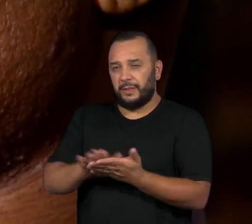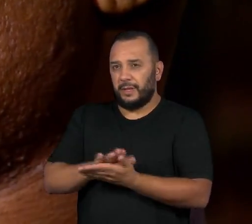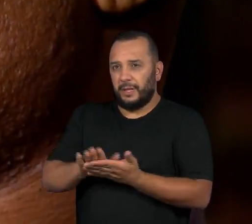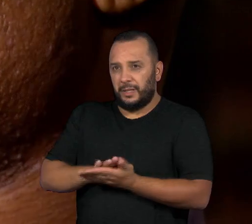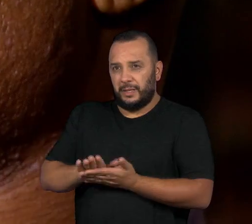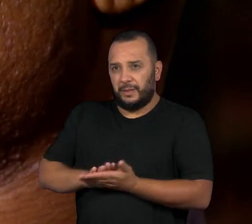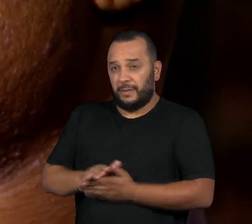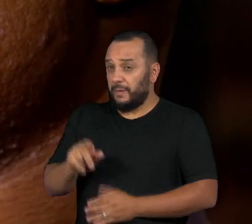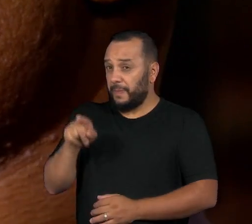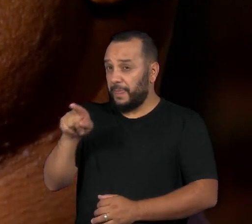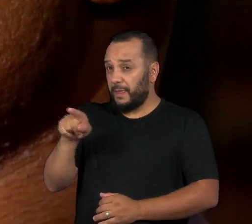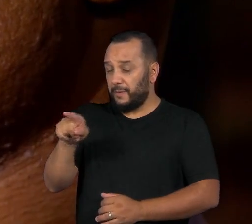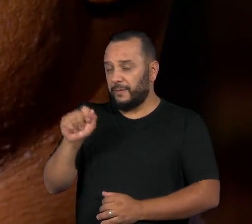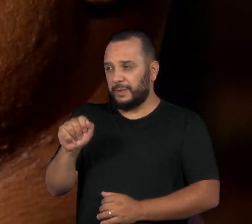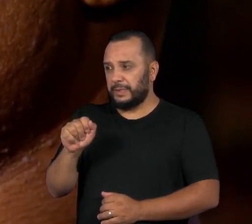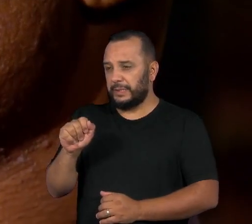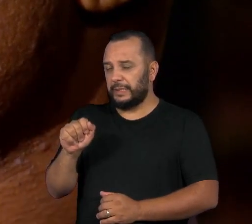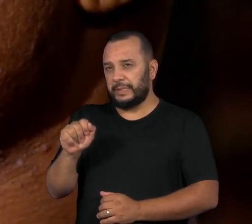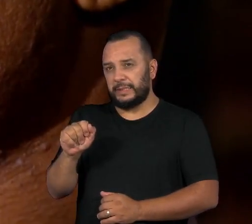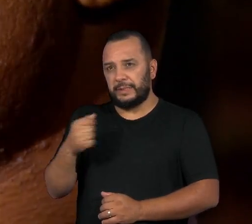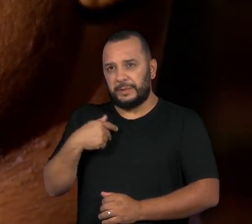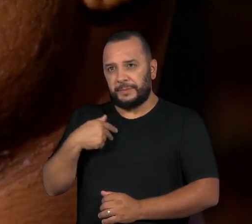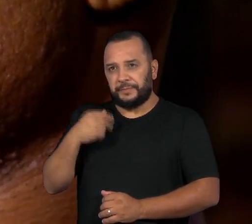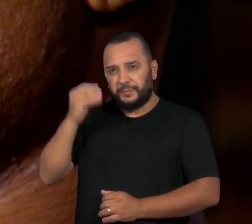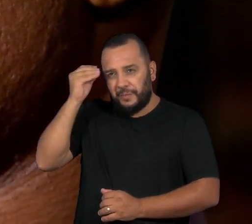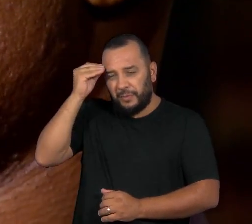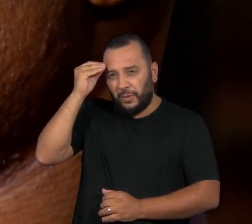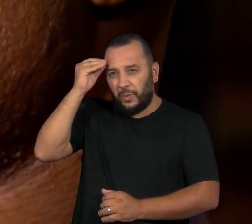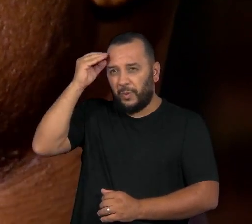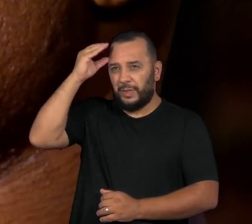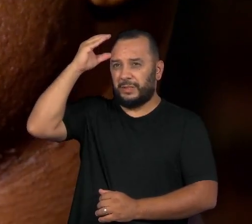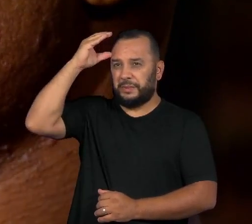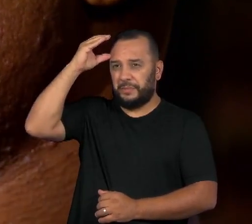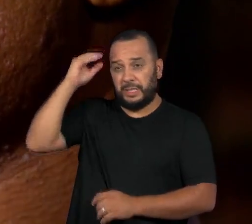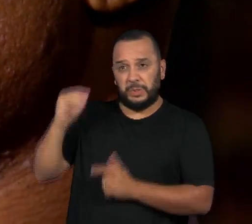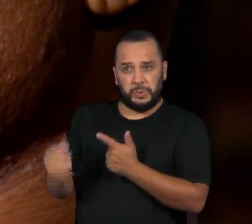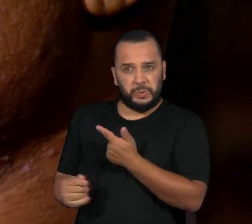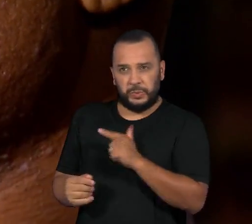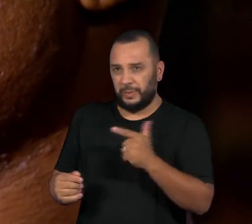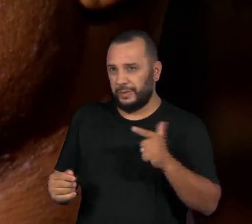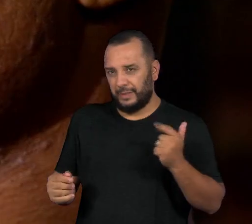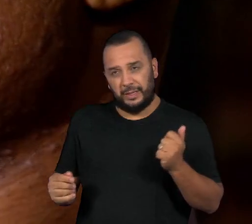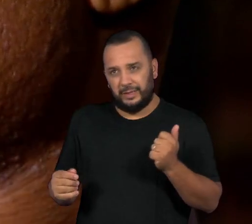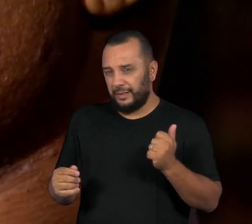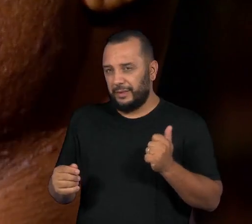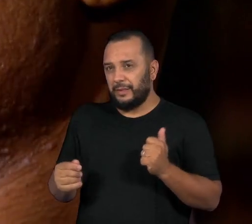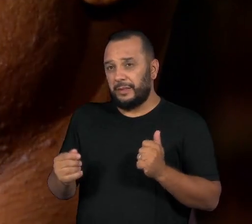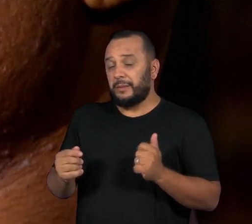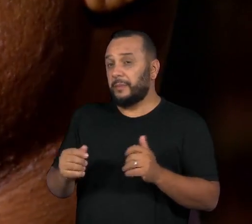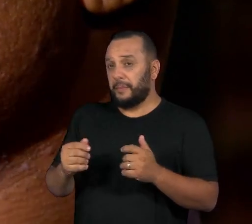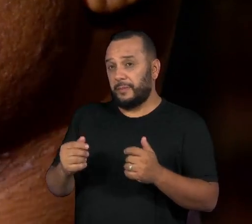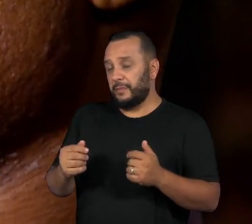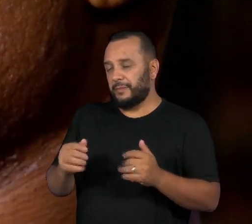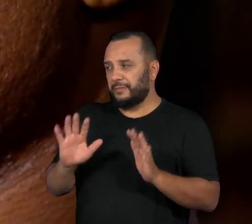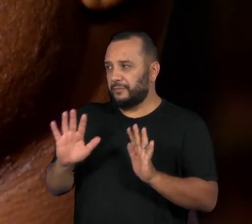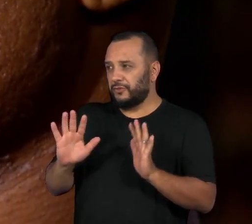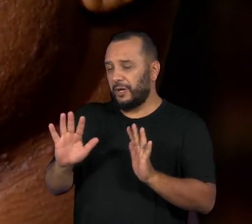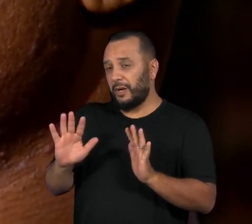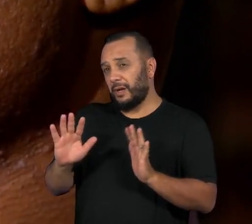está com o conhecimento para determinada situação que vai te levar para o